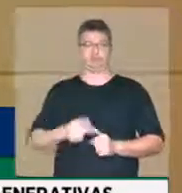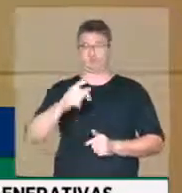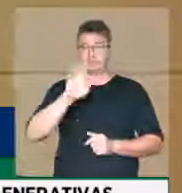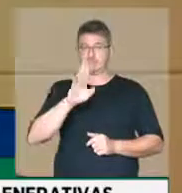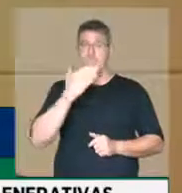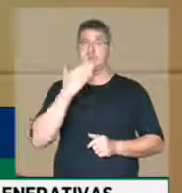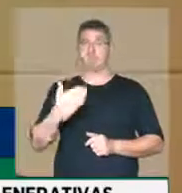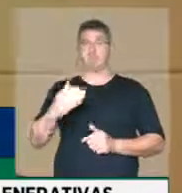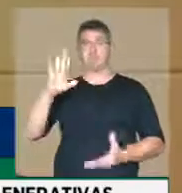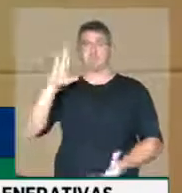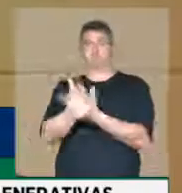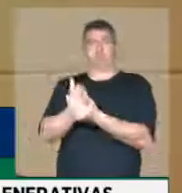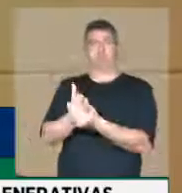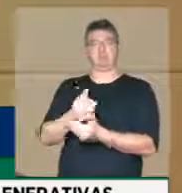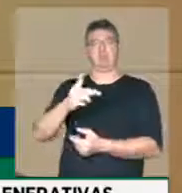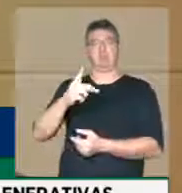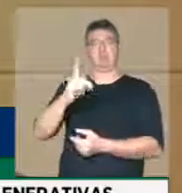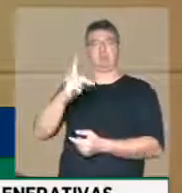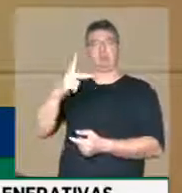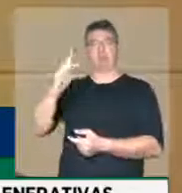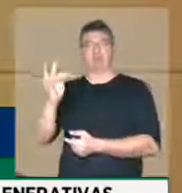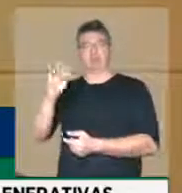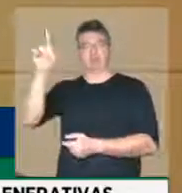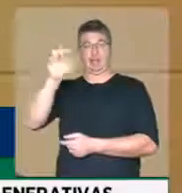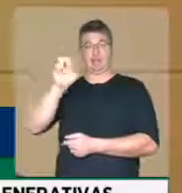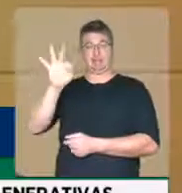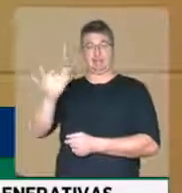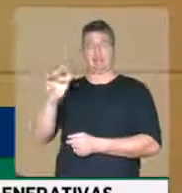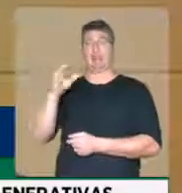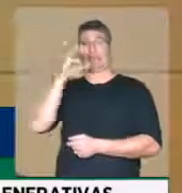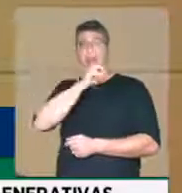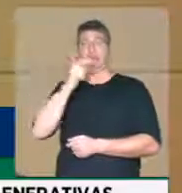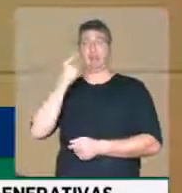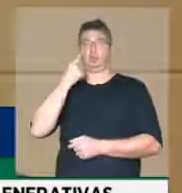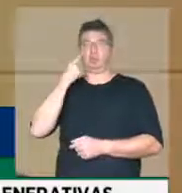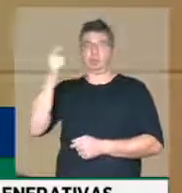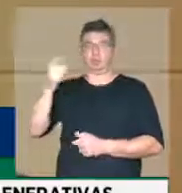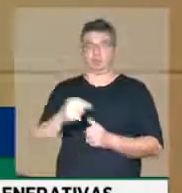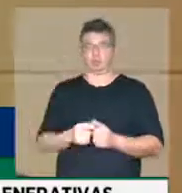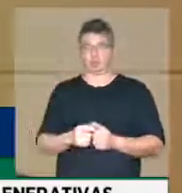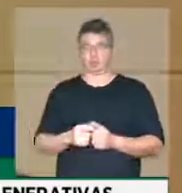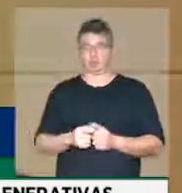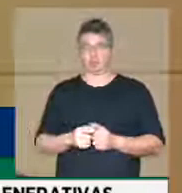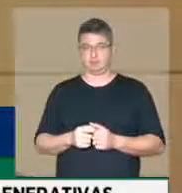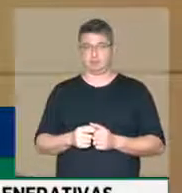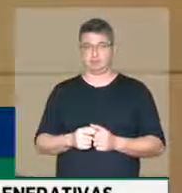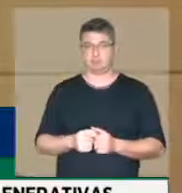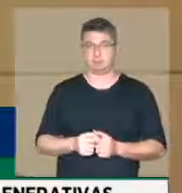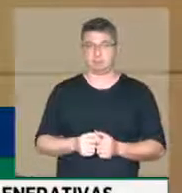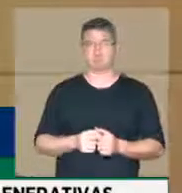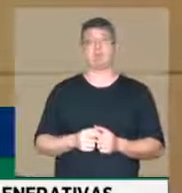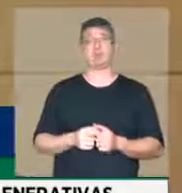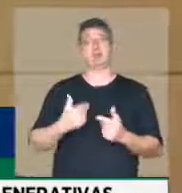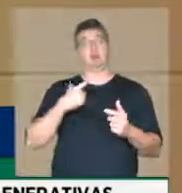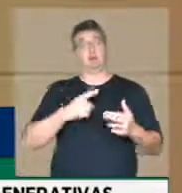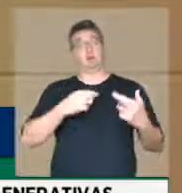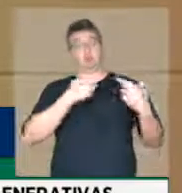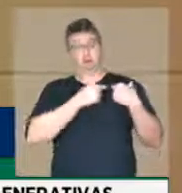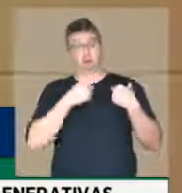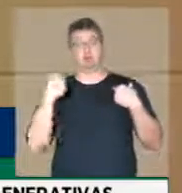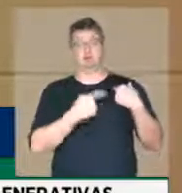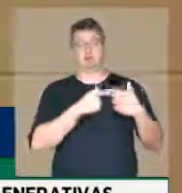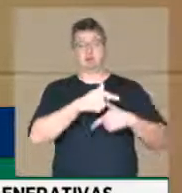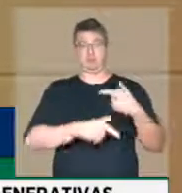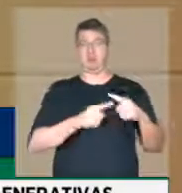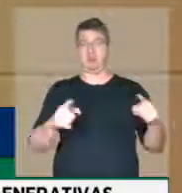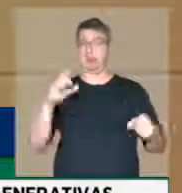com uma DPF no Supremo e espera que ela seja julgada procedente. Enquanto isso, nós vamos fazendo a nossa parte, presidente. Mas o